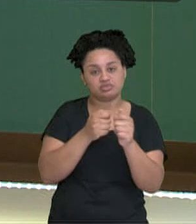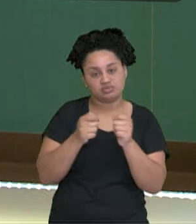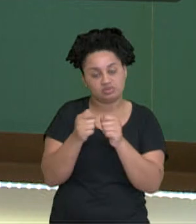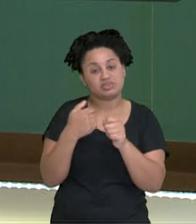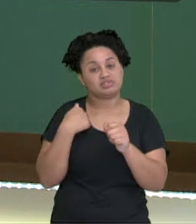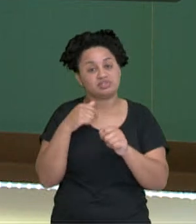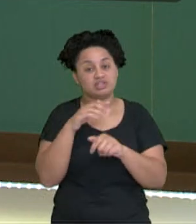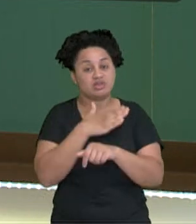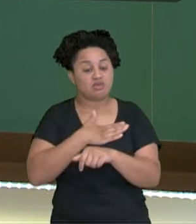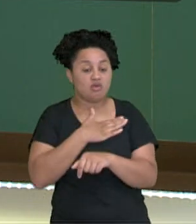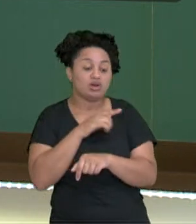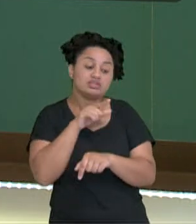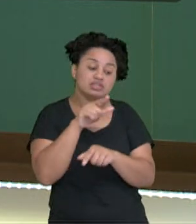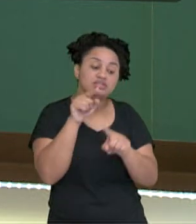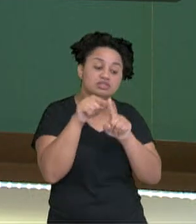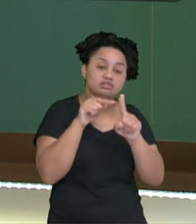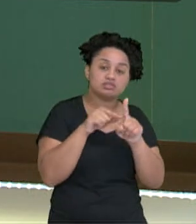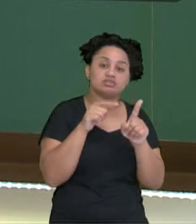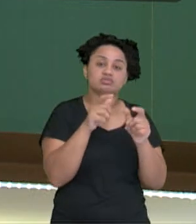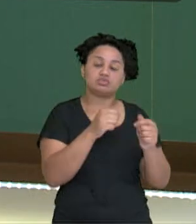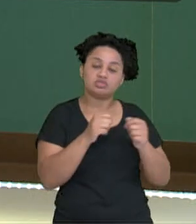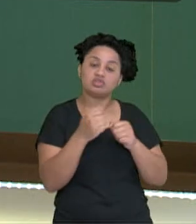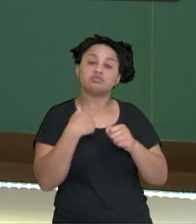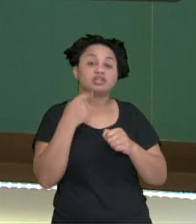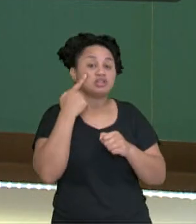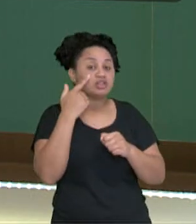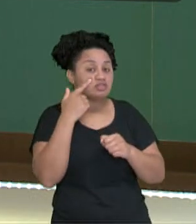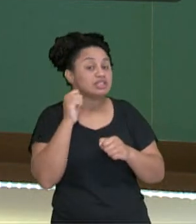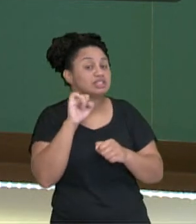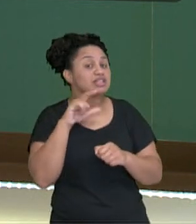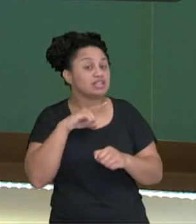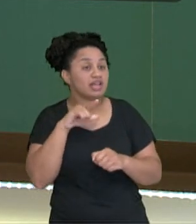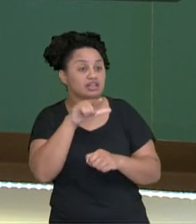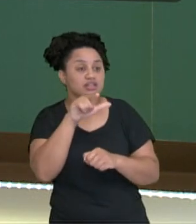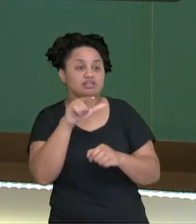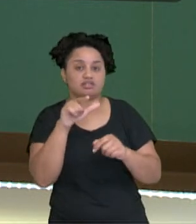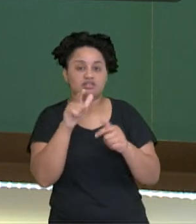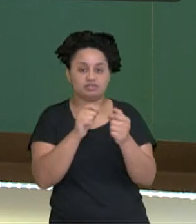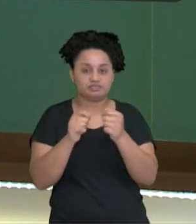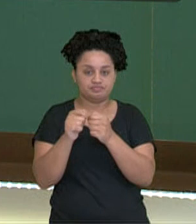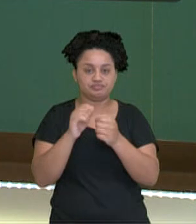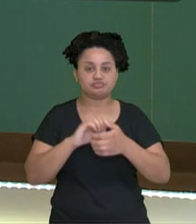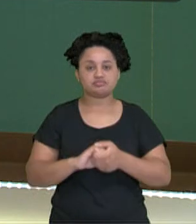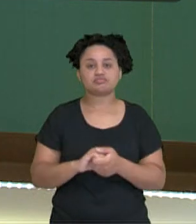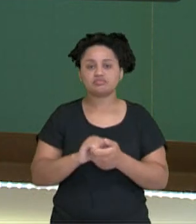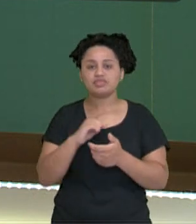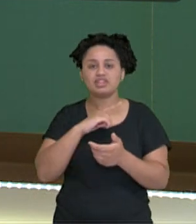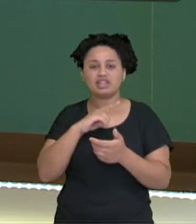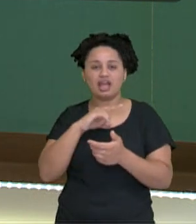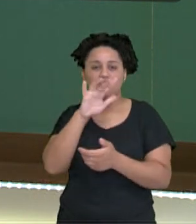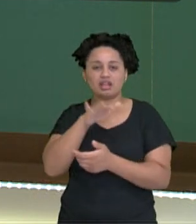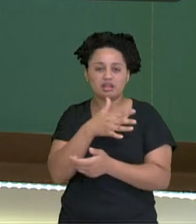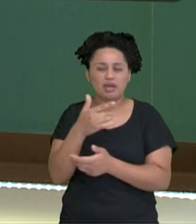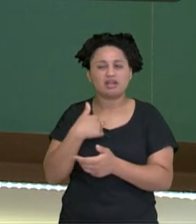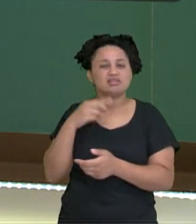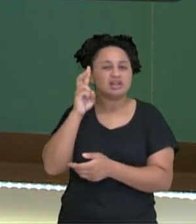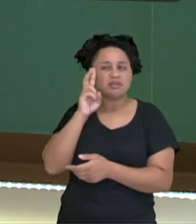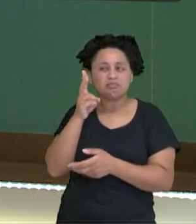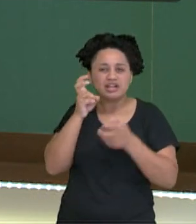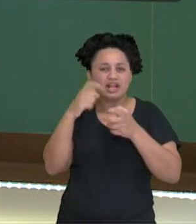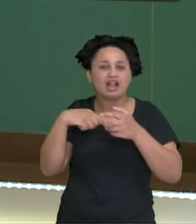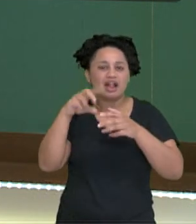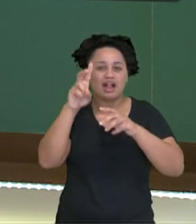você tem que pesquisar se existe já uma liga escolar daquele jogo, tá? Aqui eu sei que a letra ficou bem